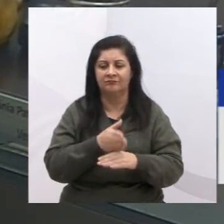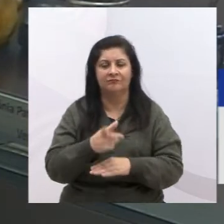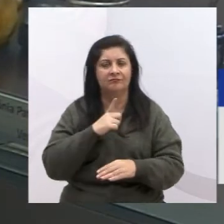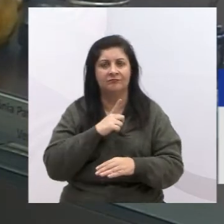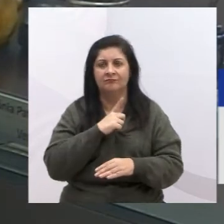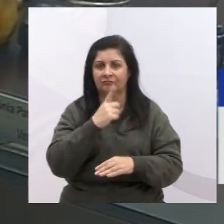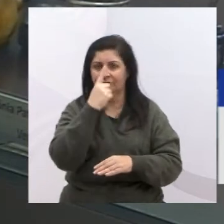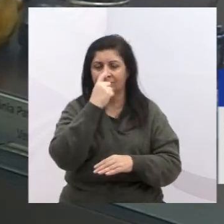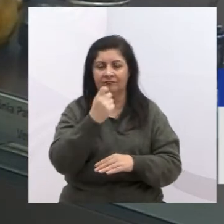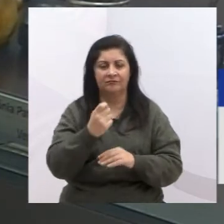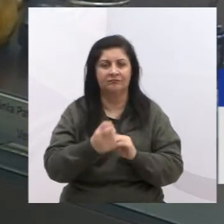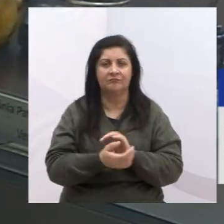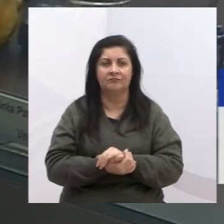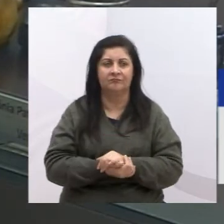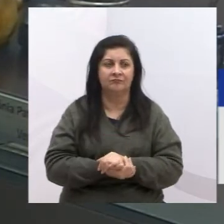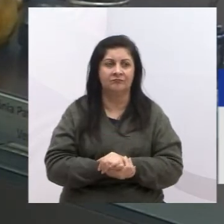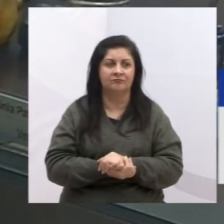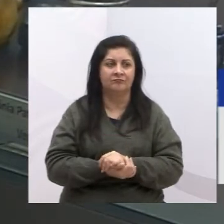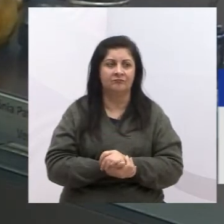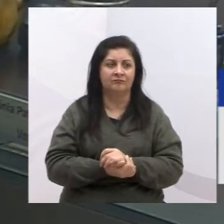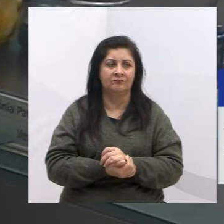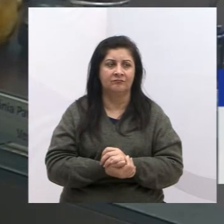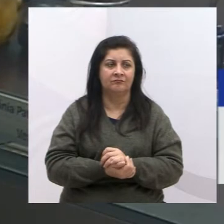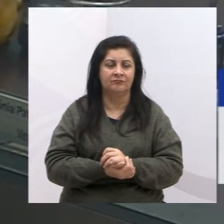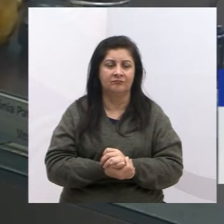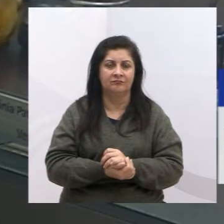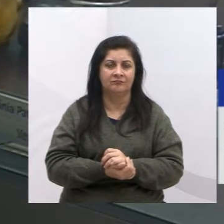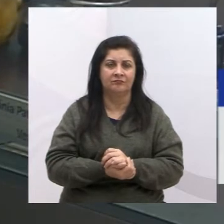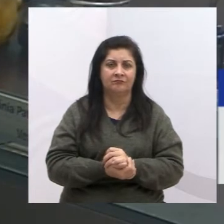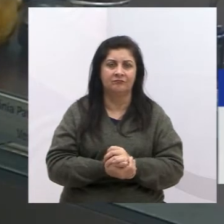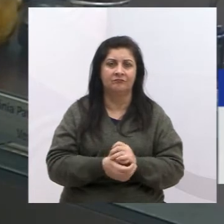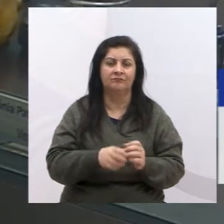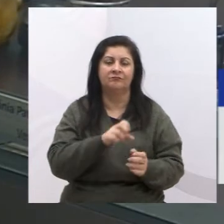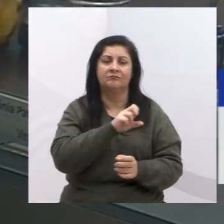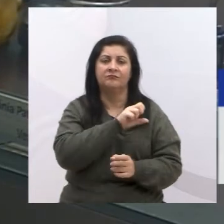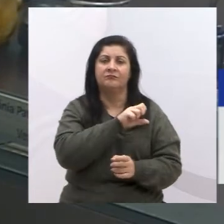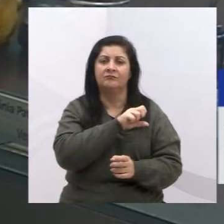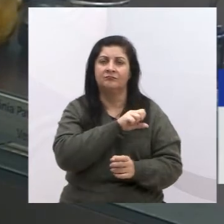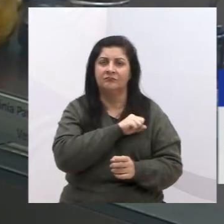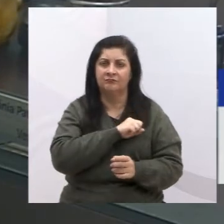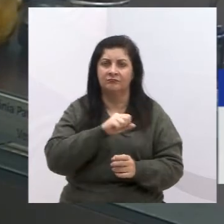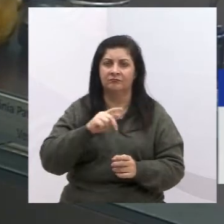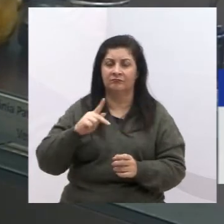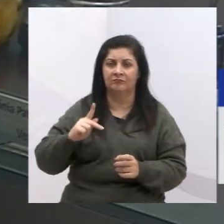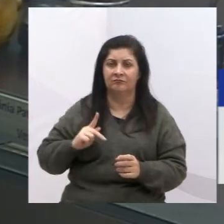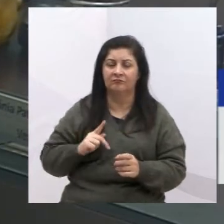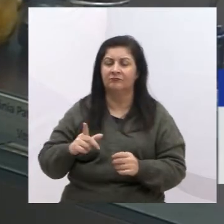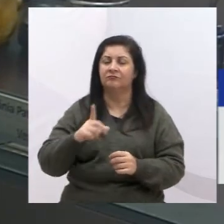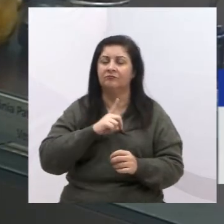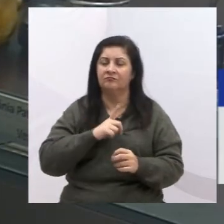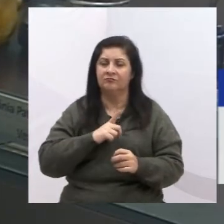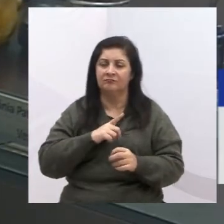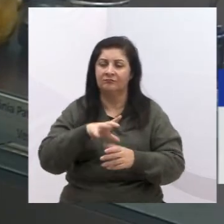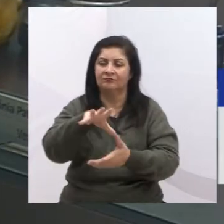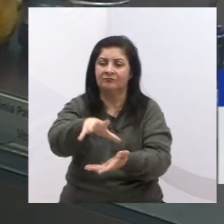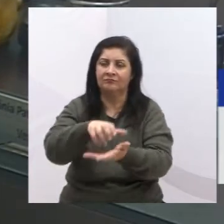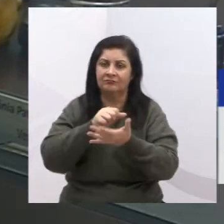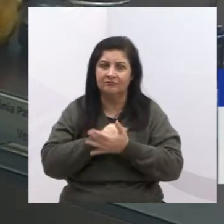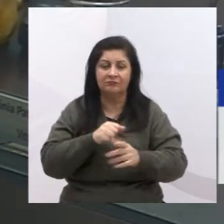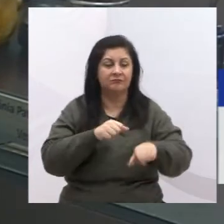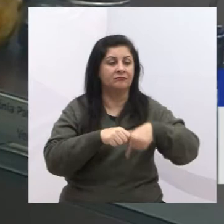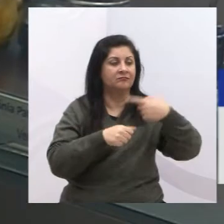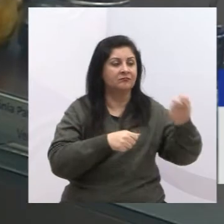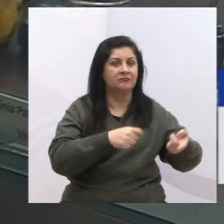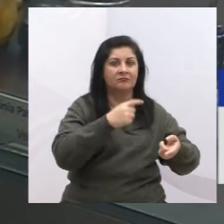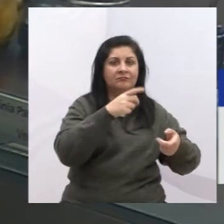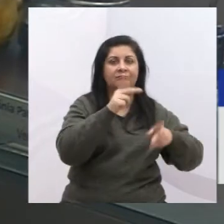local. O pessoal do serviço público vai até lá, retira o lixo, passa 2 dias, 3 dias, já tem lixo no local. E fazendo a